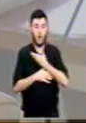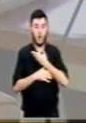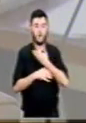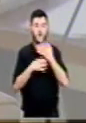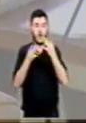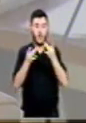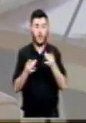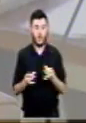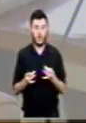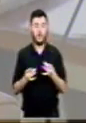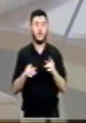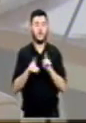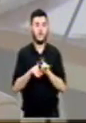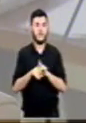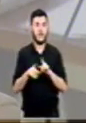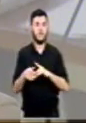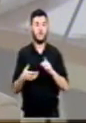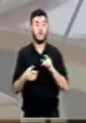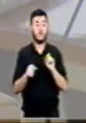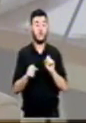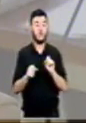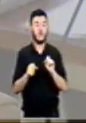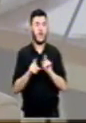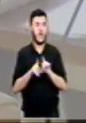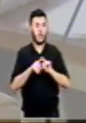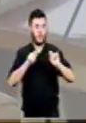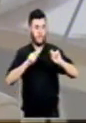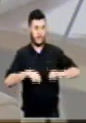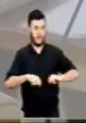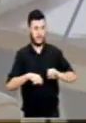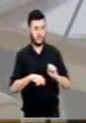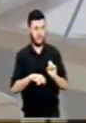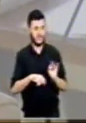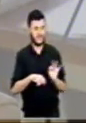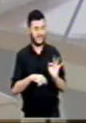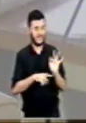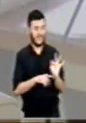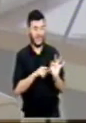da competência criminal do Supremo não alcançaria aqueles